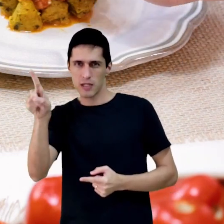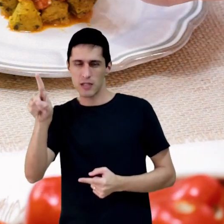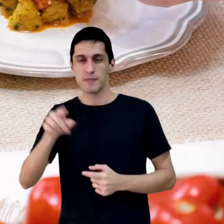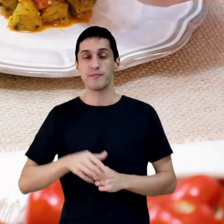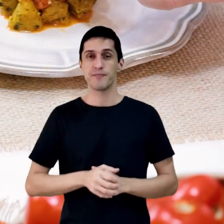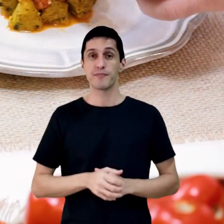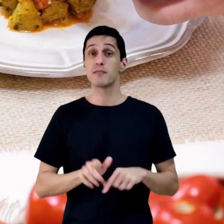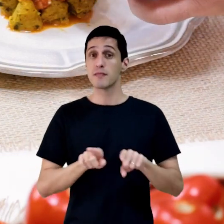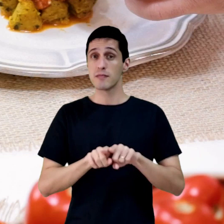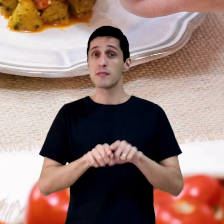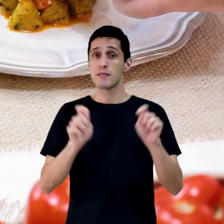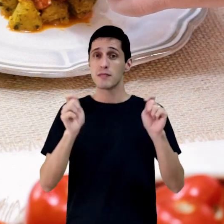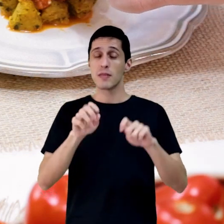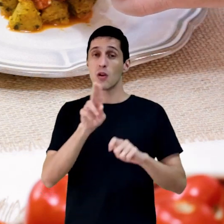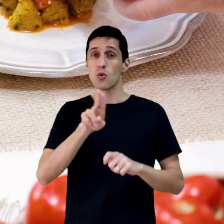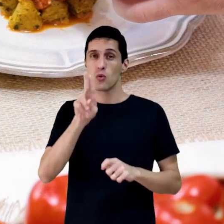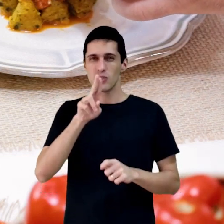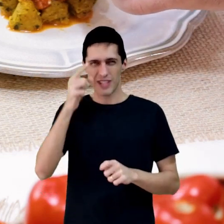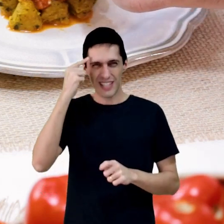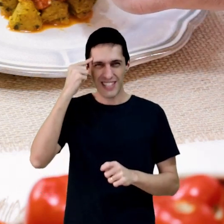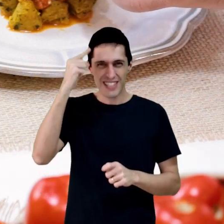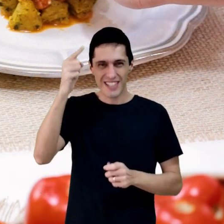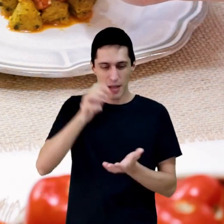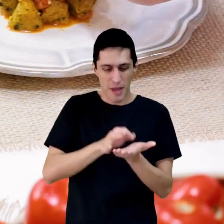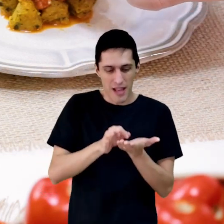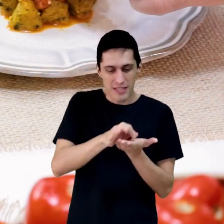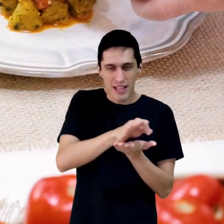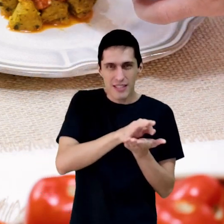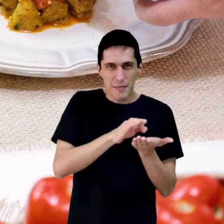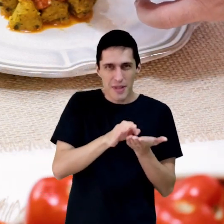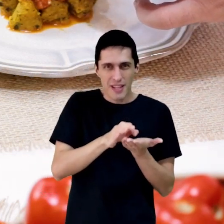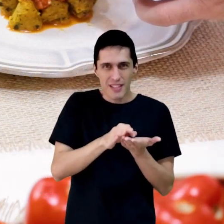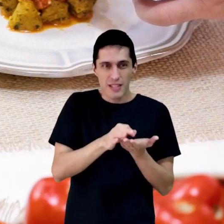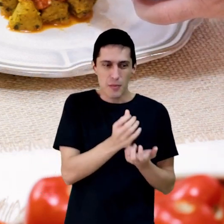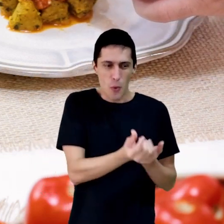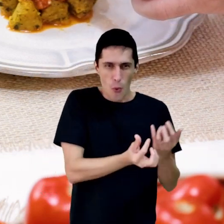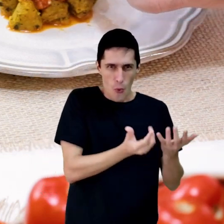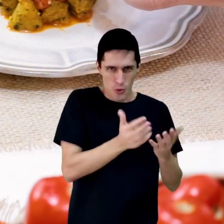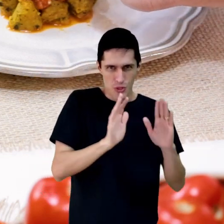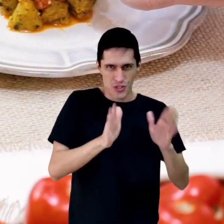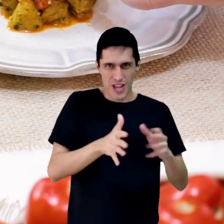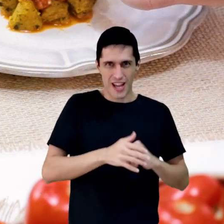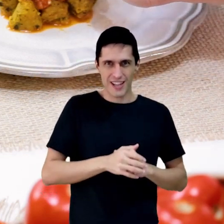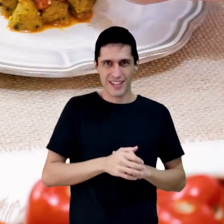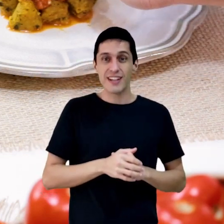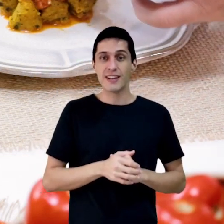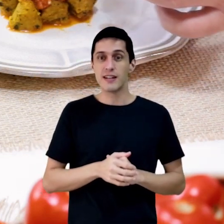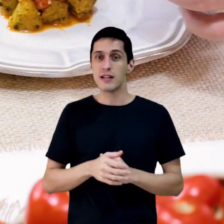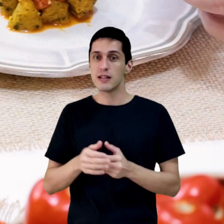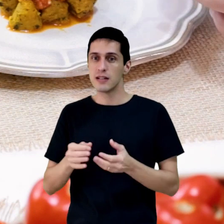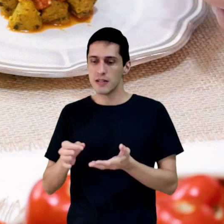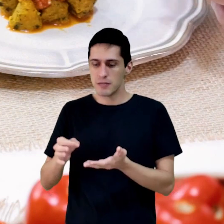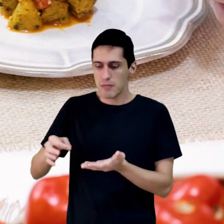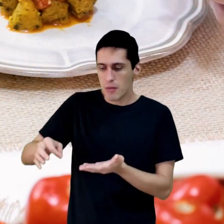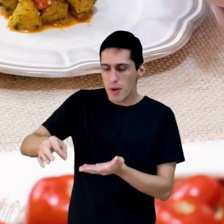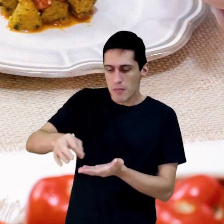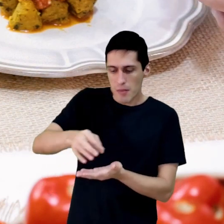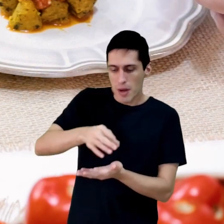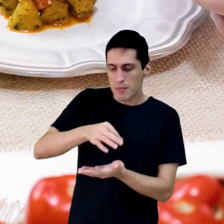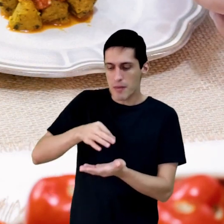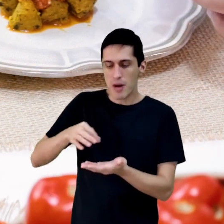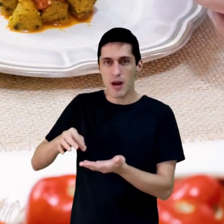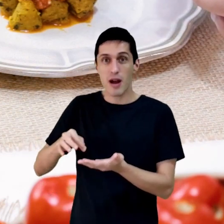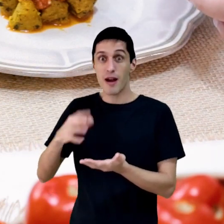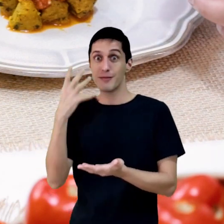E a gente vai utilizar aqui as nossas sementes que foram salteadas como parte da